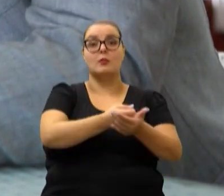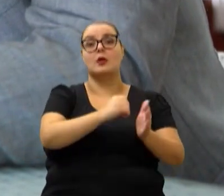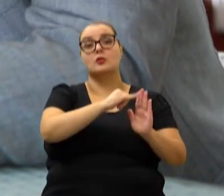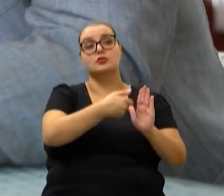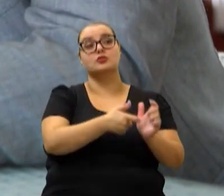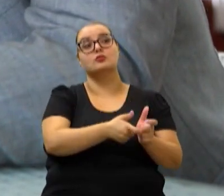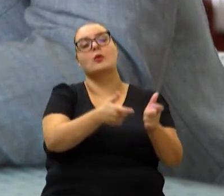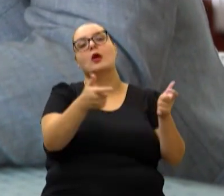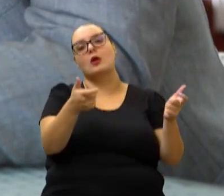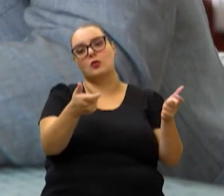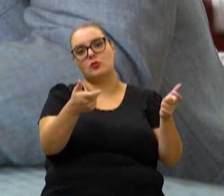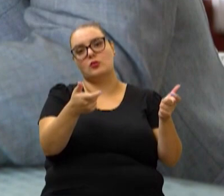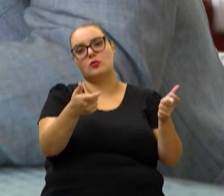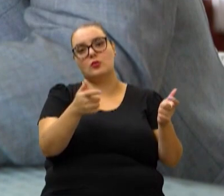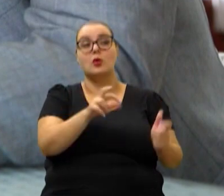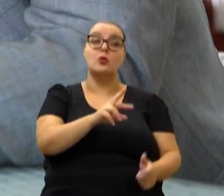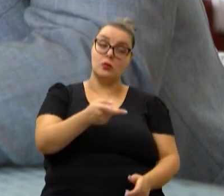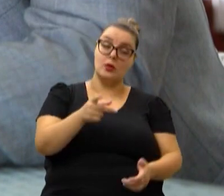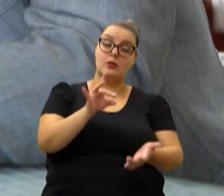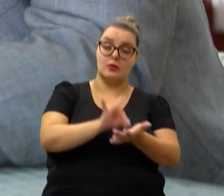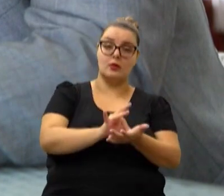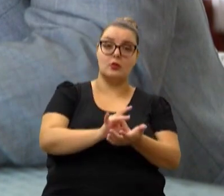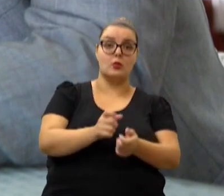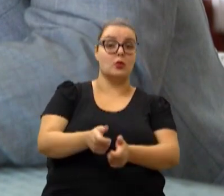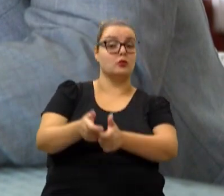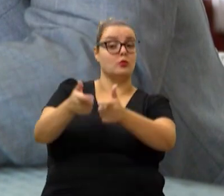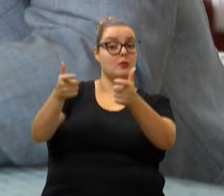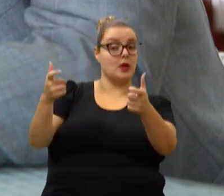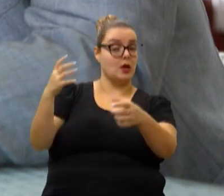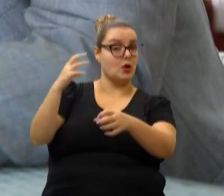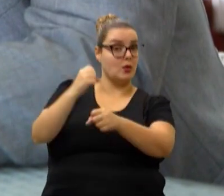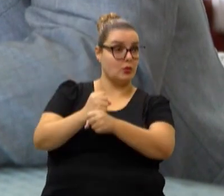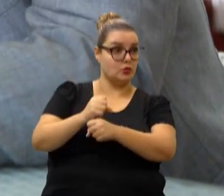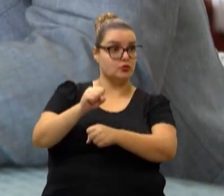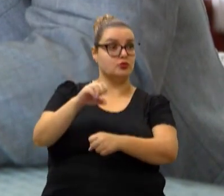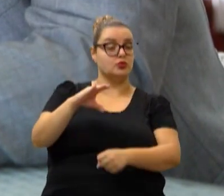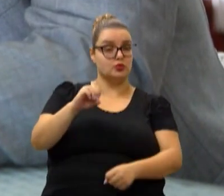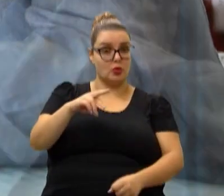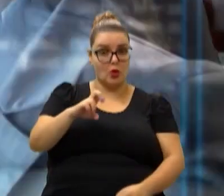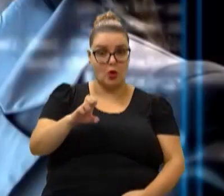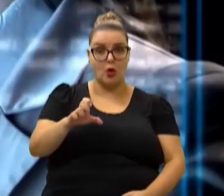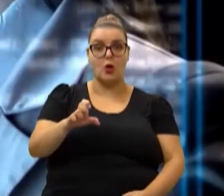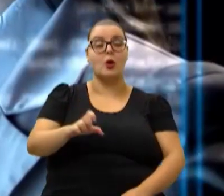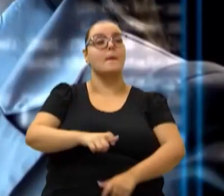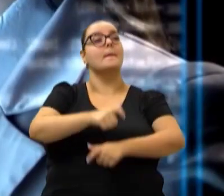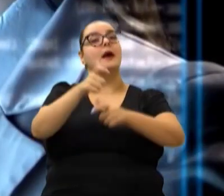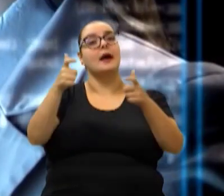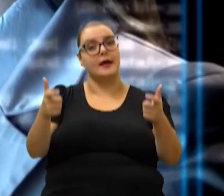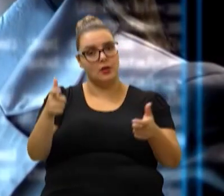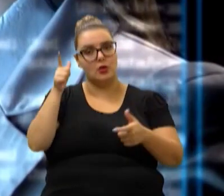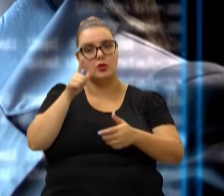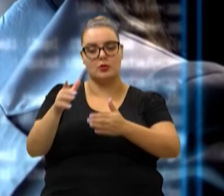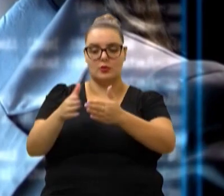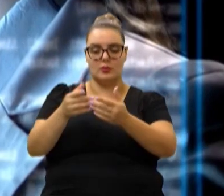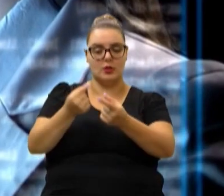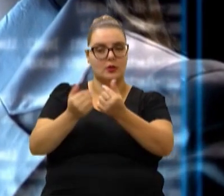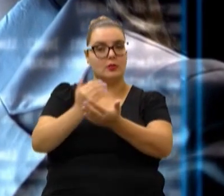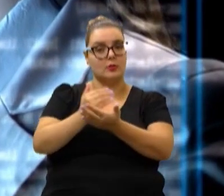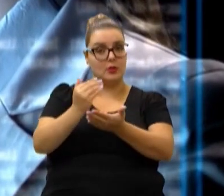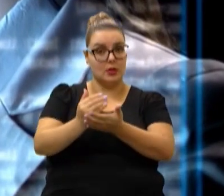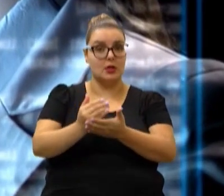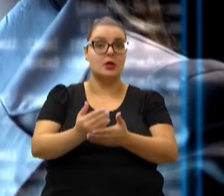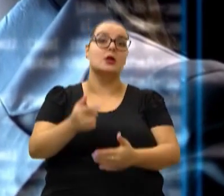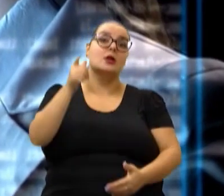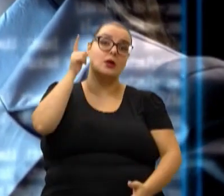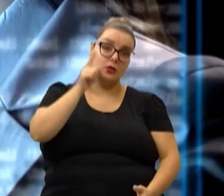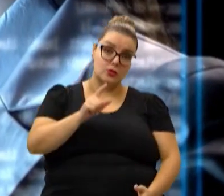provavelmente você vai pagar um juros maior. O contrário é verdadeiro. Quanto maior essa pontuação, maior a chance de você conseguir